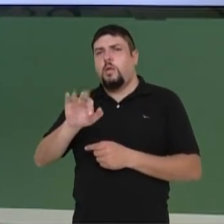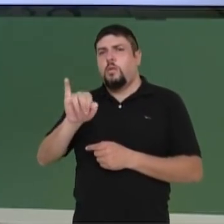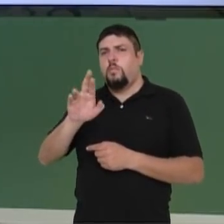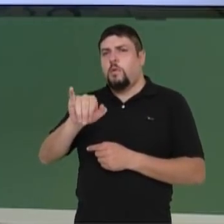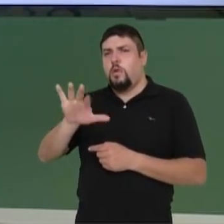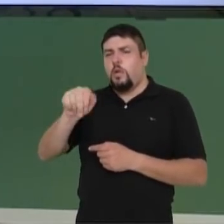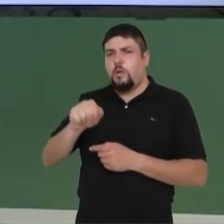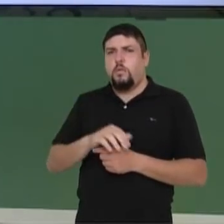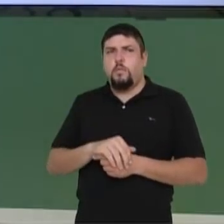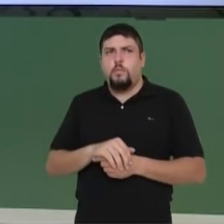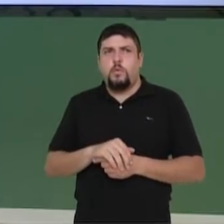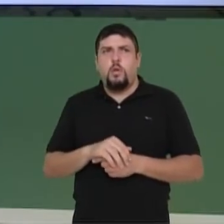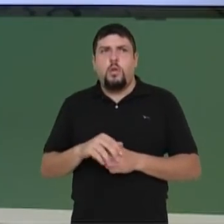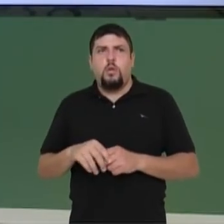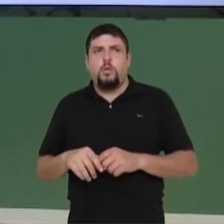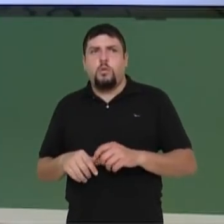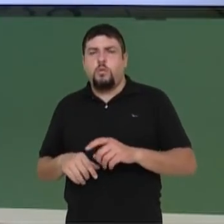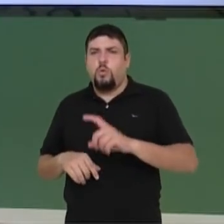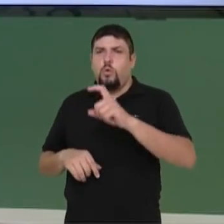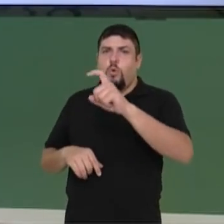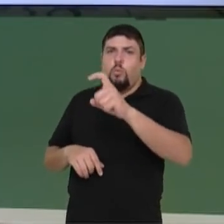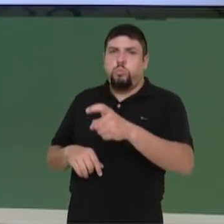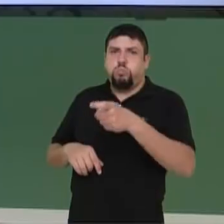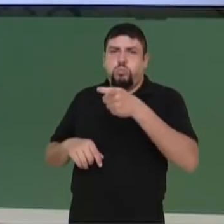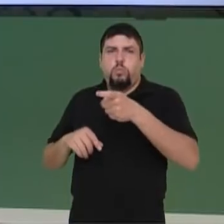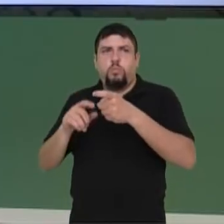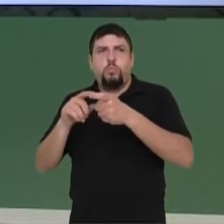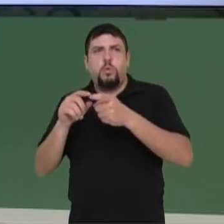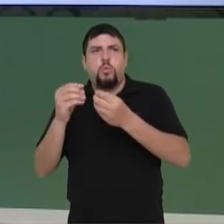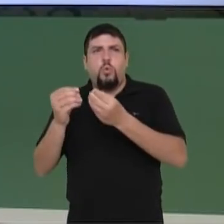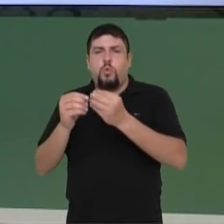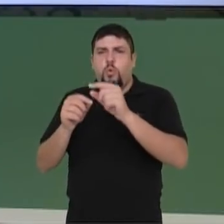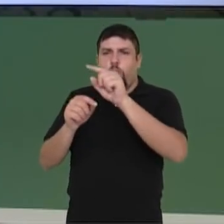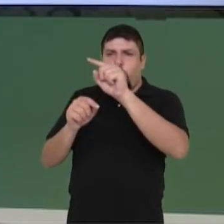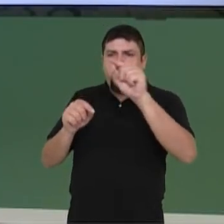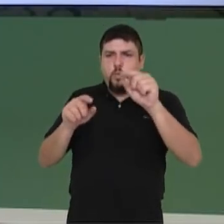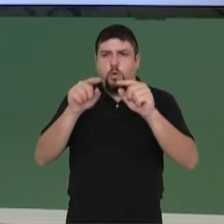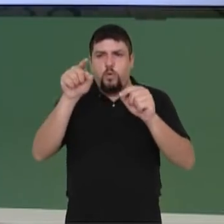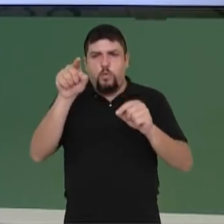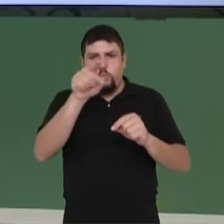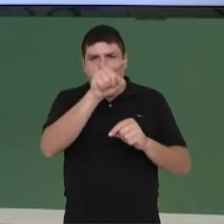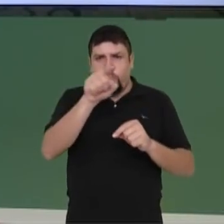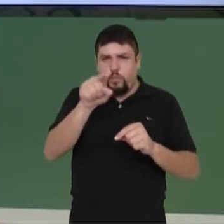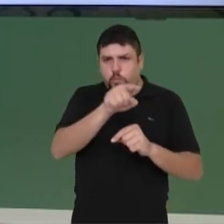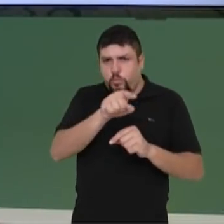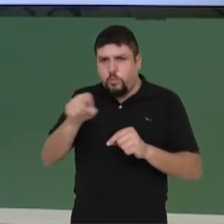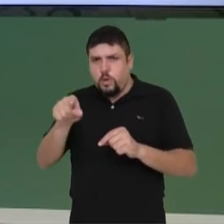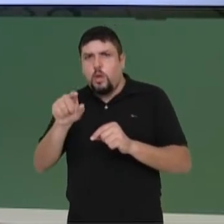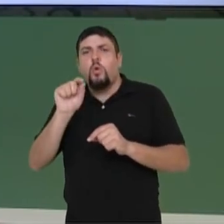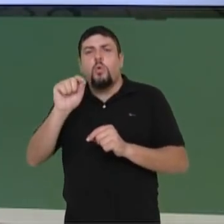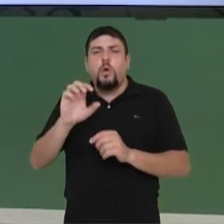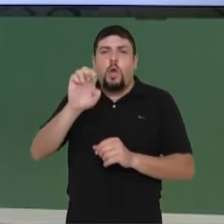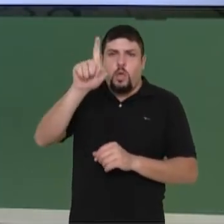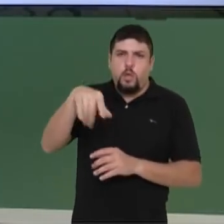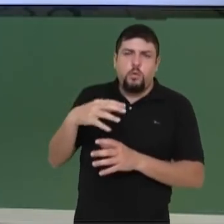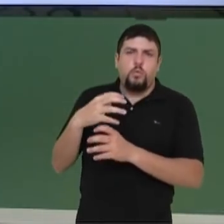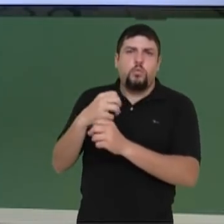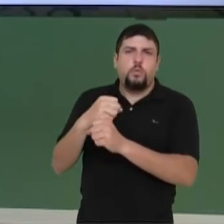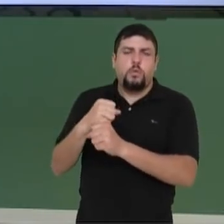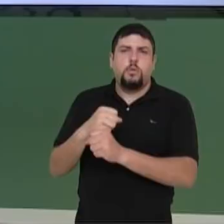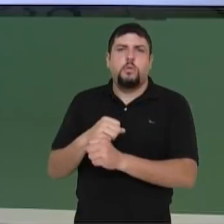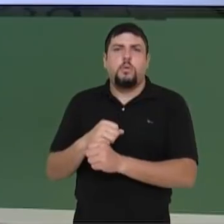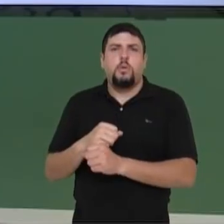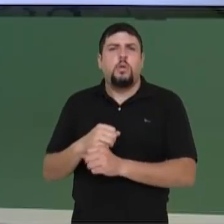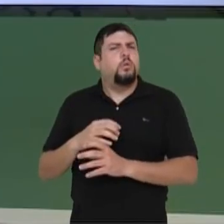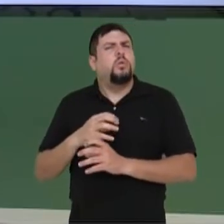chama de sigma, é um sigma maiúsculo, do alfabeto grego, tá? Ele é um símbolo de somatório. Somatório de quem?